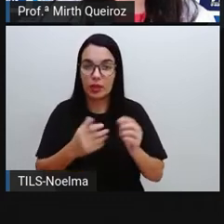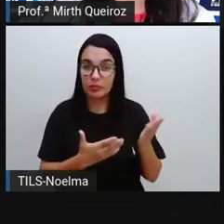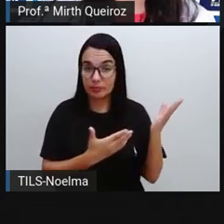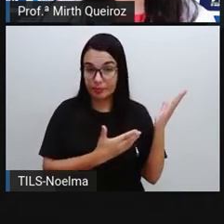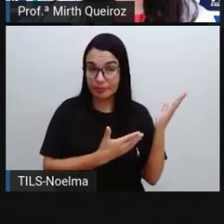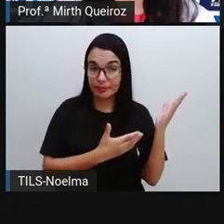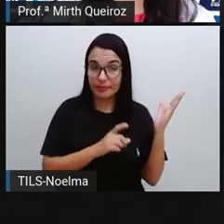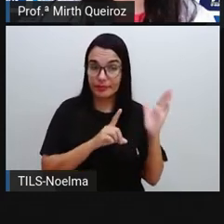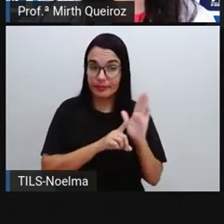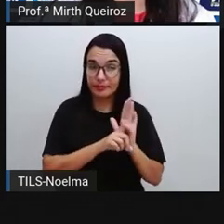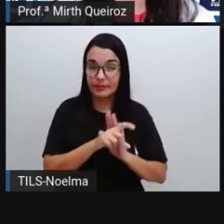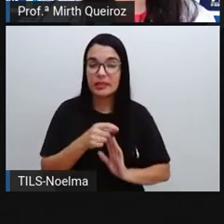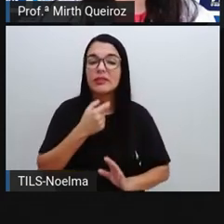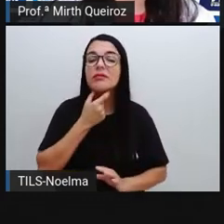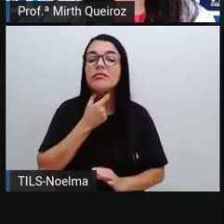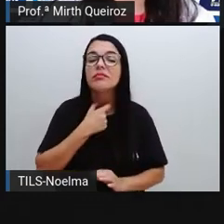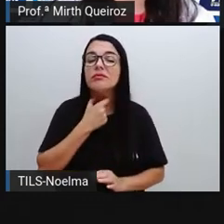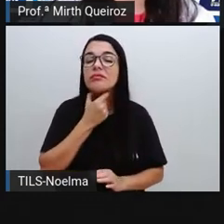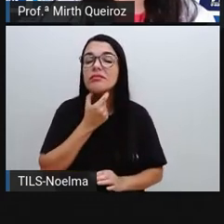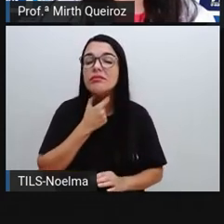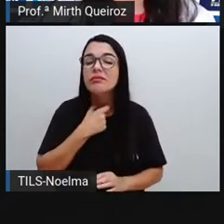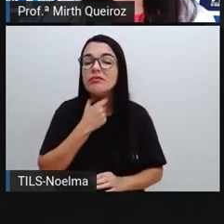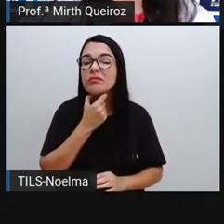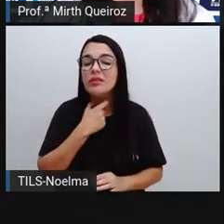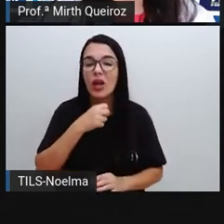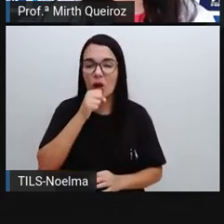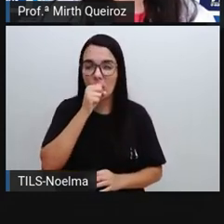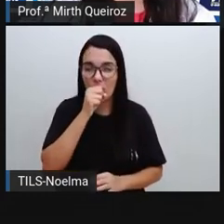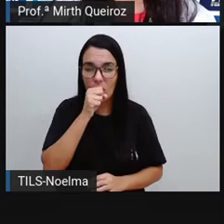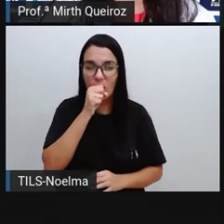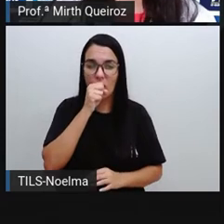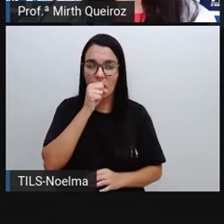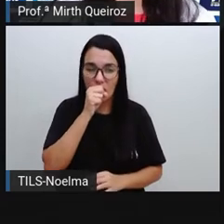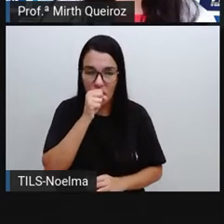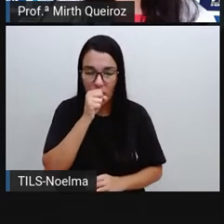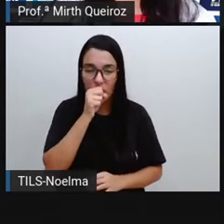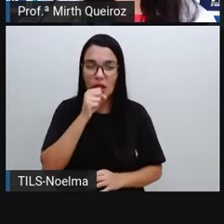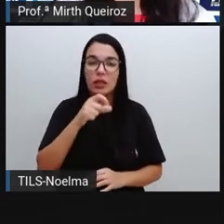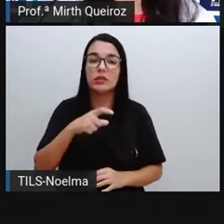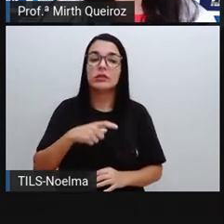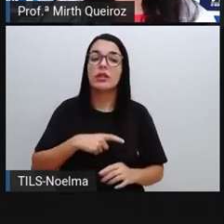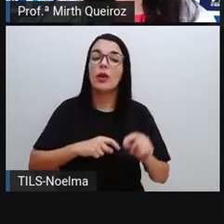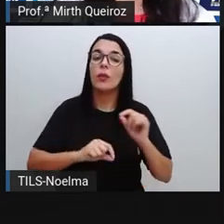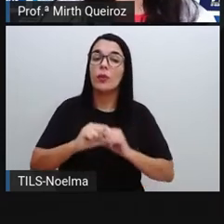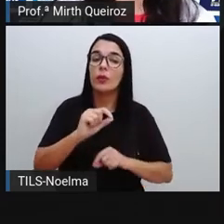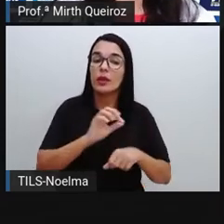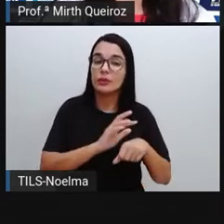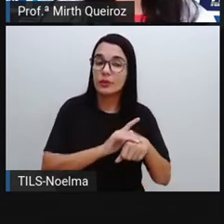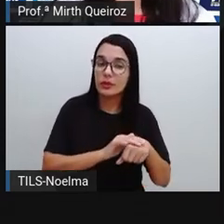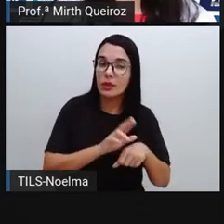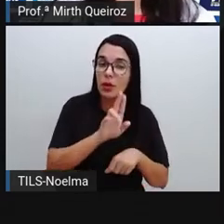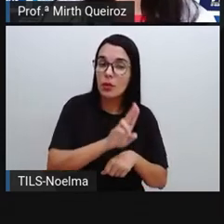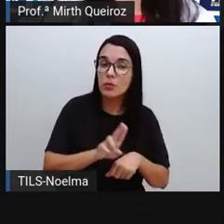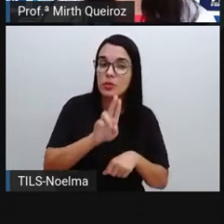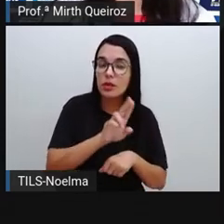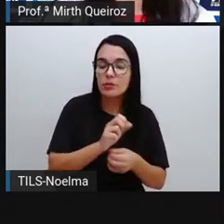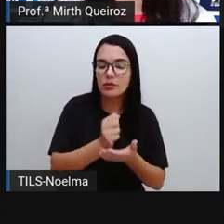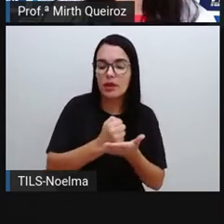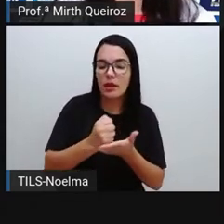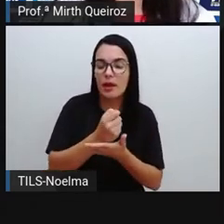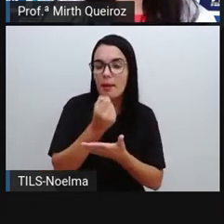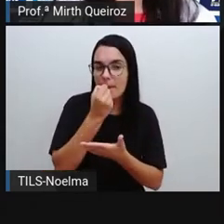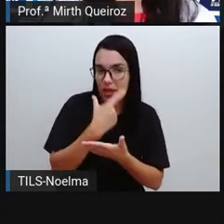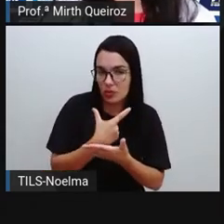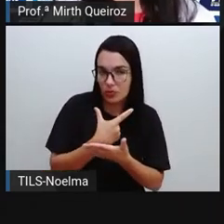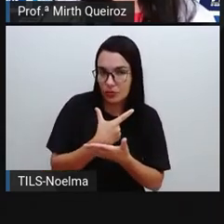exemplo, garganta inflamada, tuberculose, coqueluche, para esse tipo de doença, nós utilizamos os antibióticos,